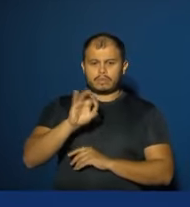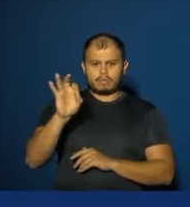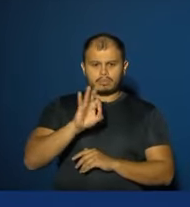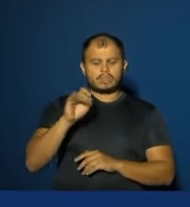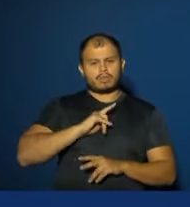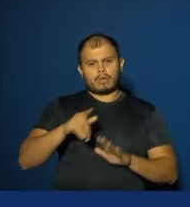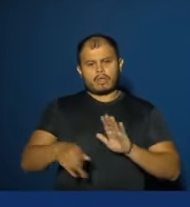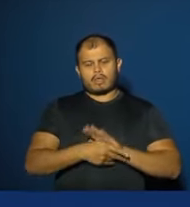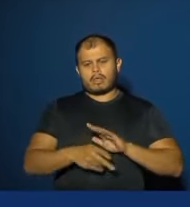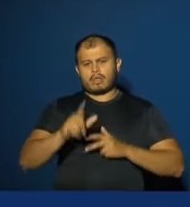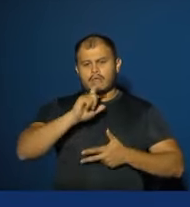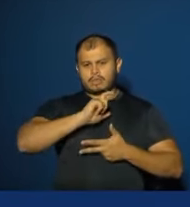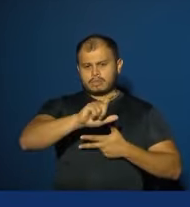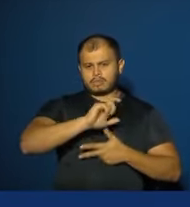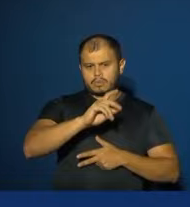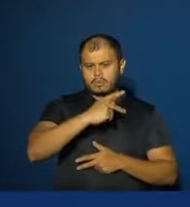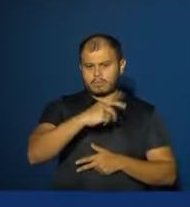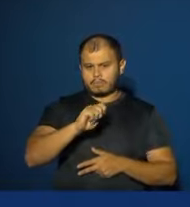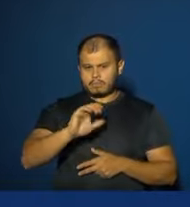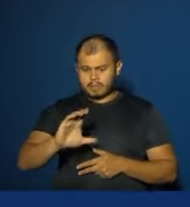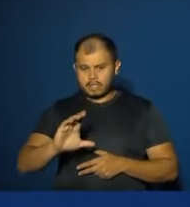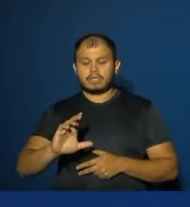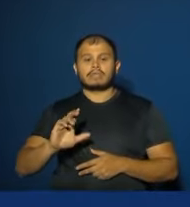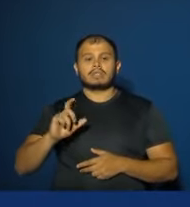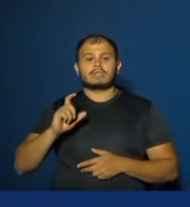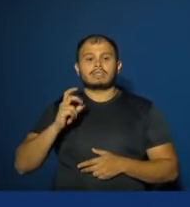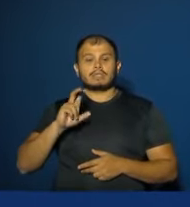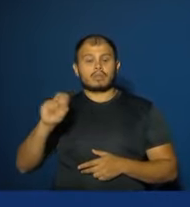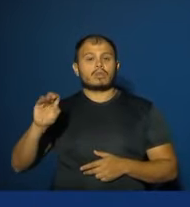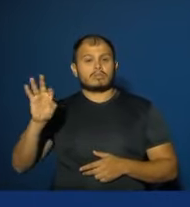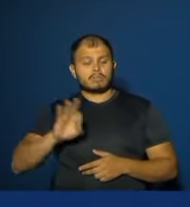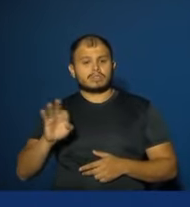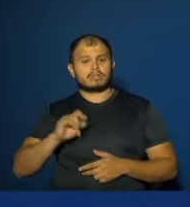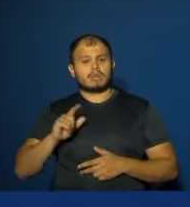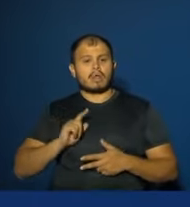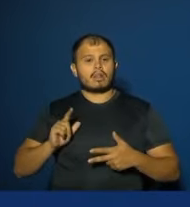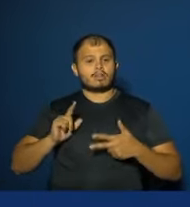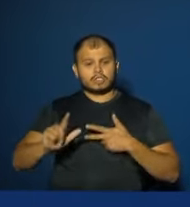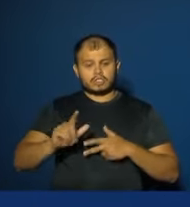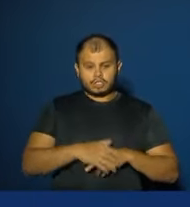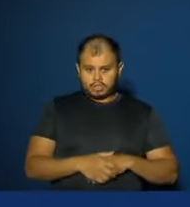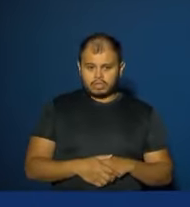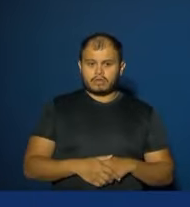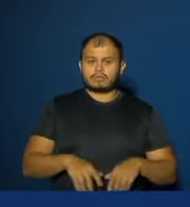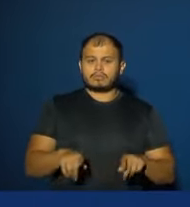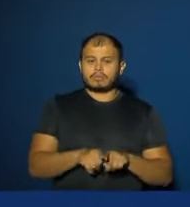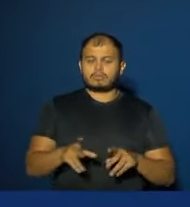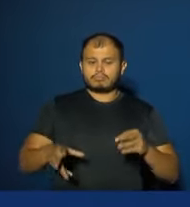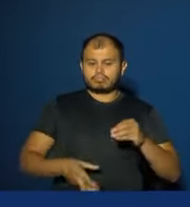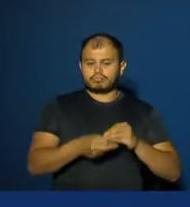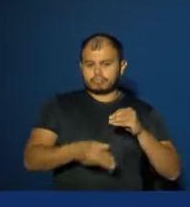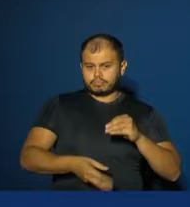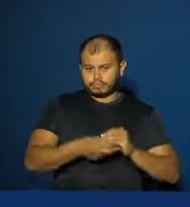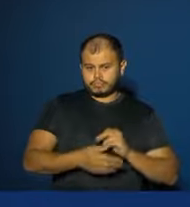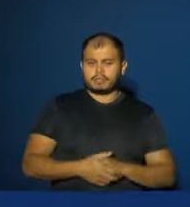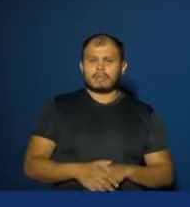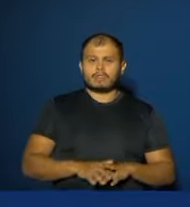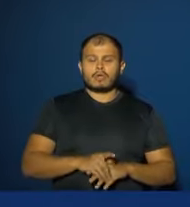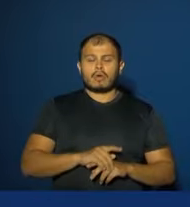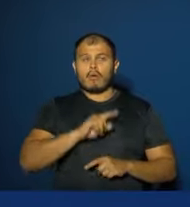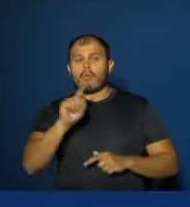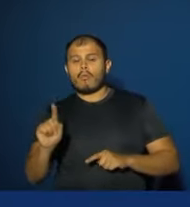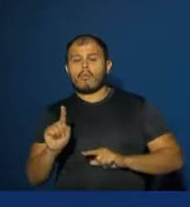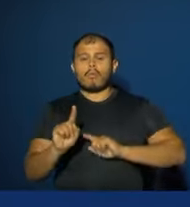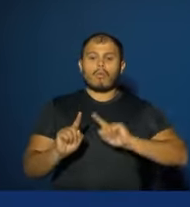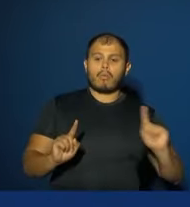do Executivo, com o PAC, e 50% está na mão do Parlamento, com o conjunto das emendas parlamentares. De um e de